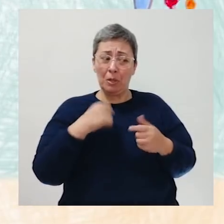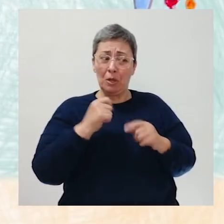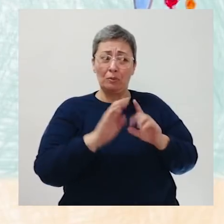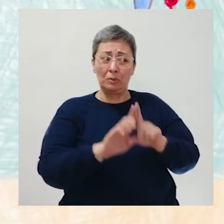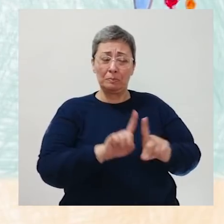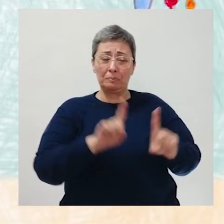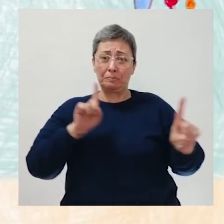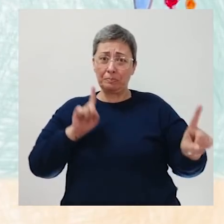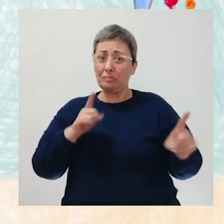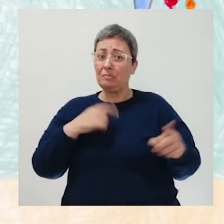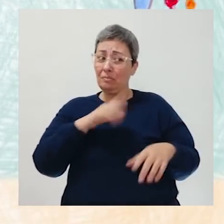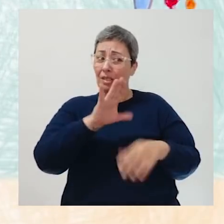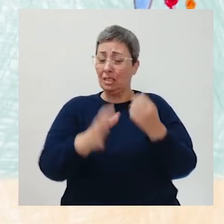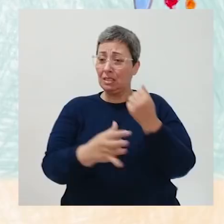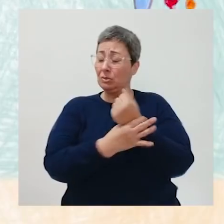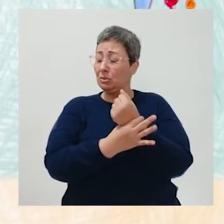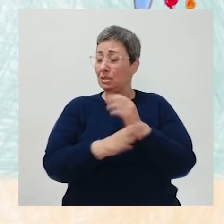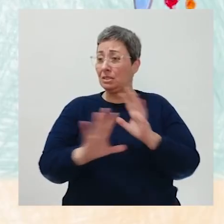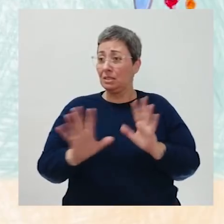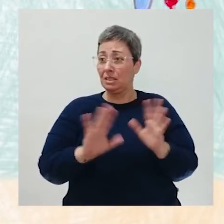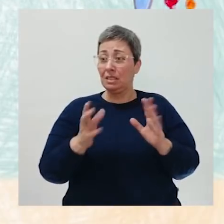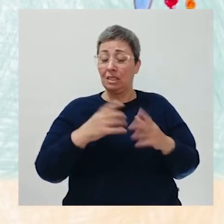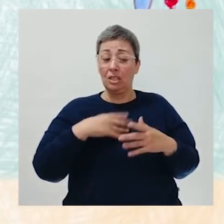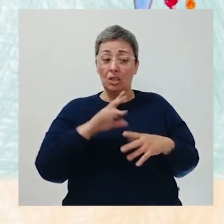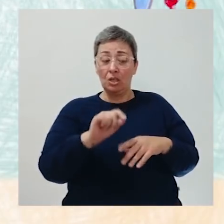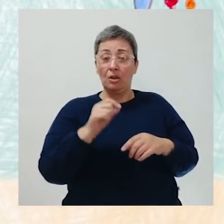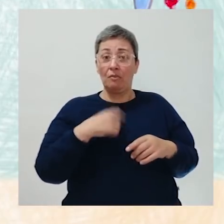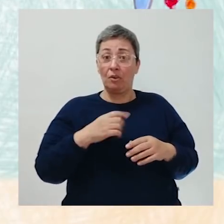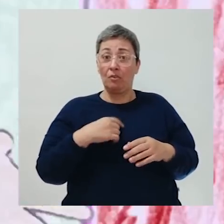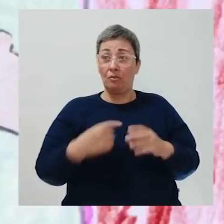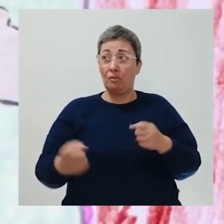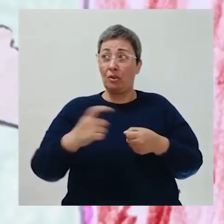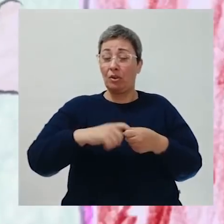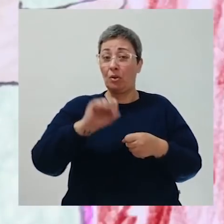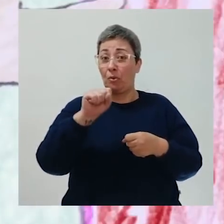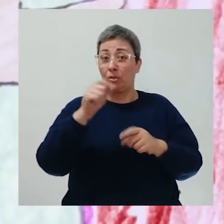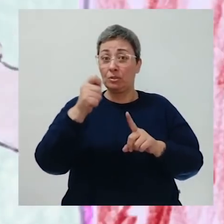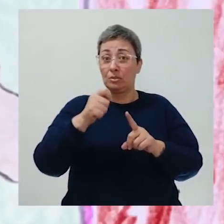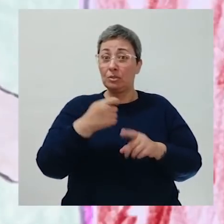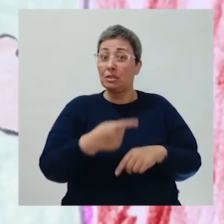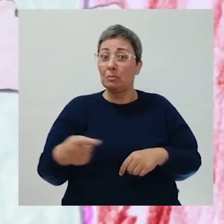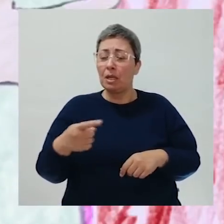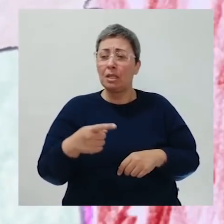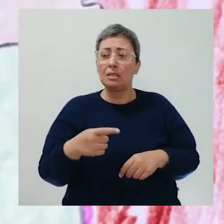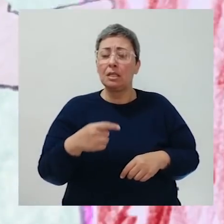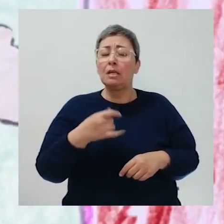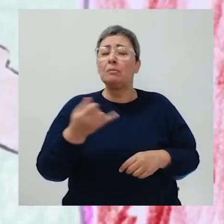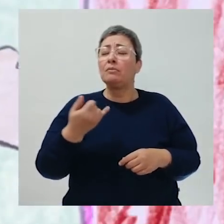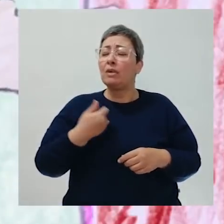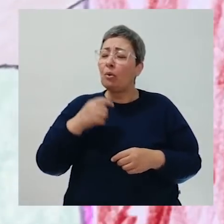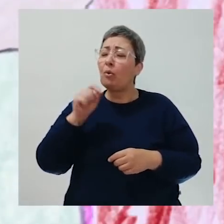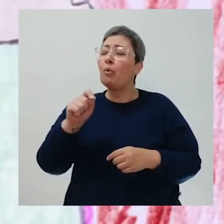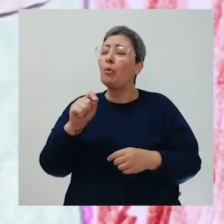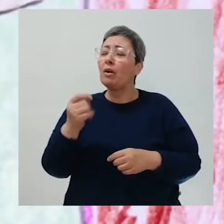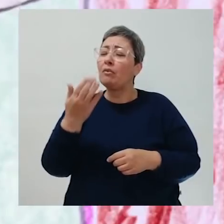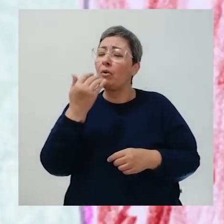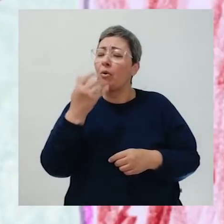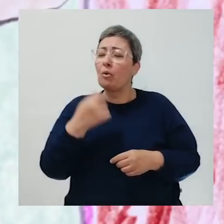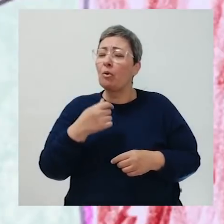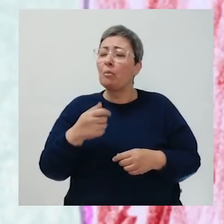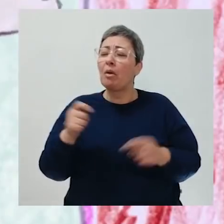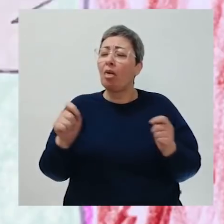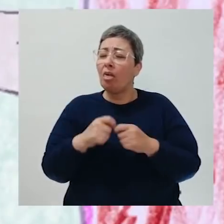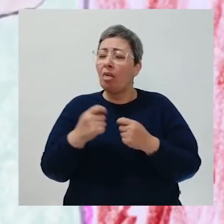afastar, mamãe, para sua própria segurança. Volte em 8 semanas. Diz pra mim, Tiago, qual foi a besteira que você